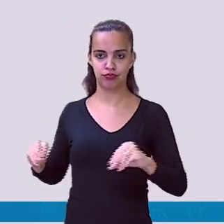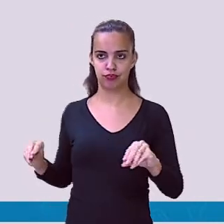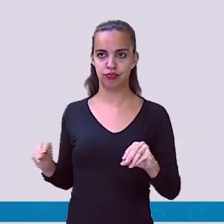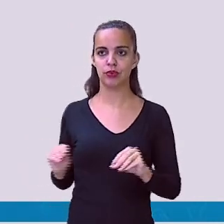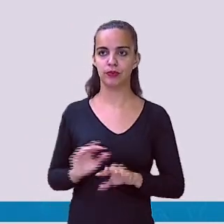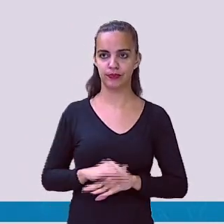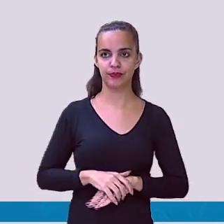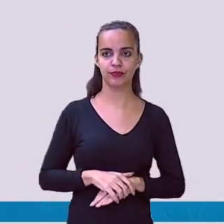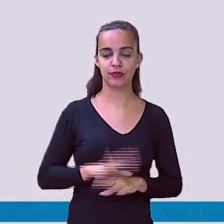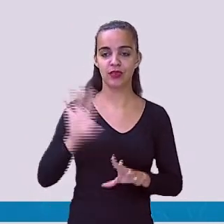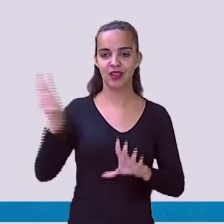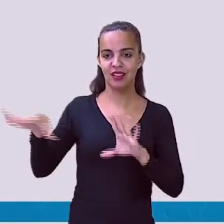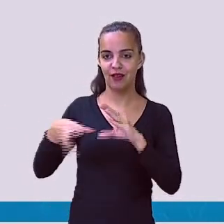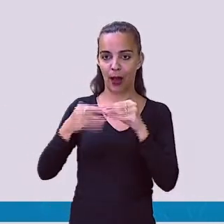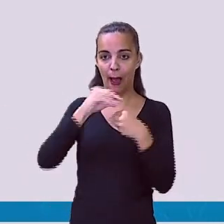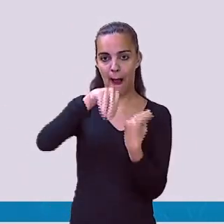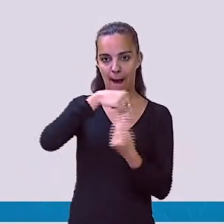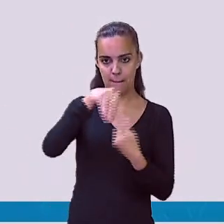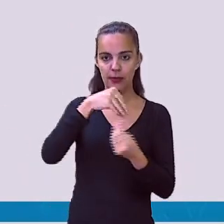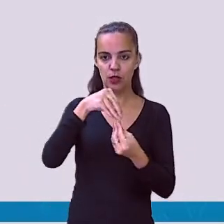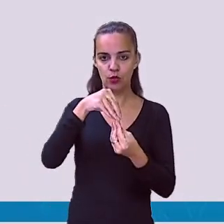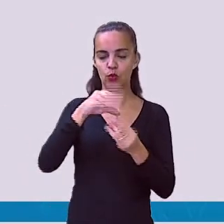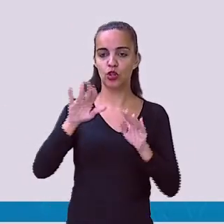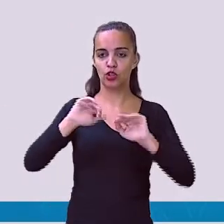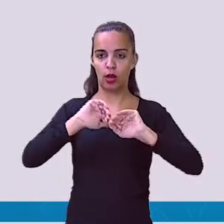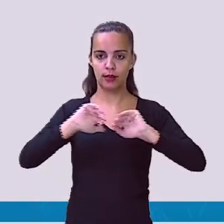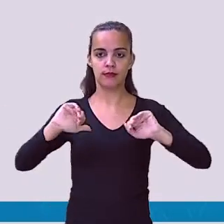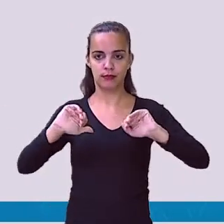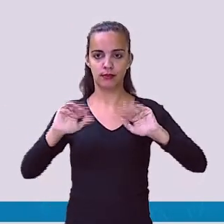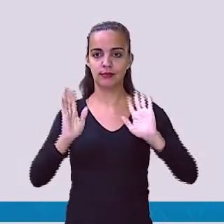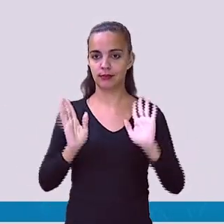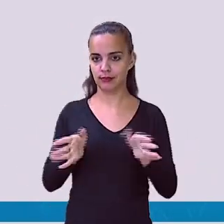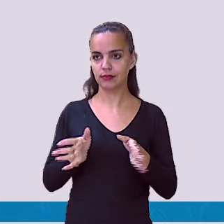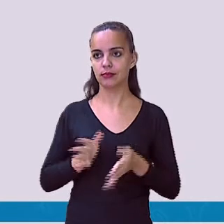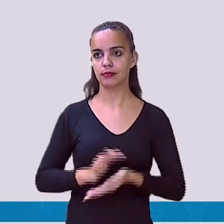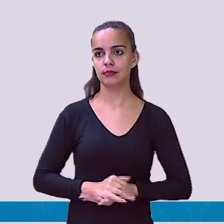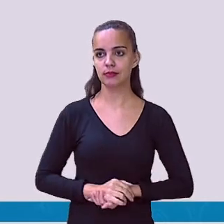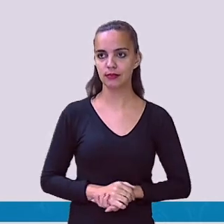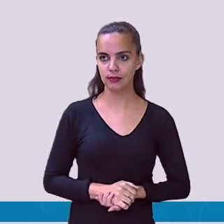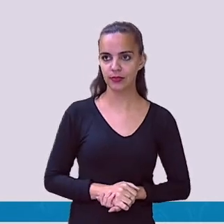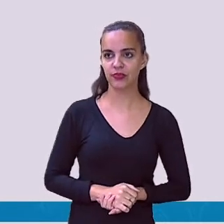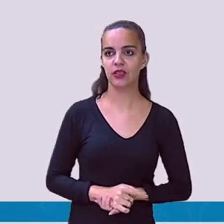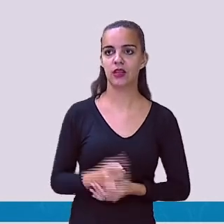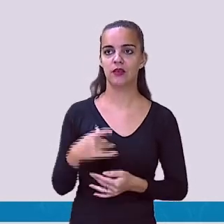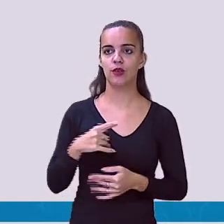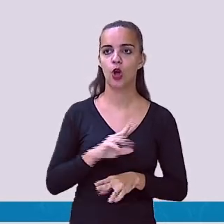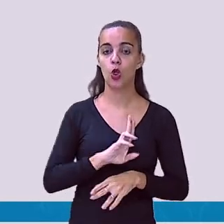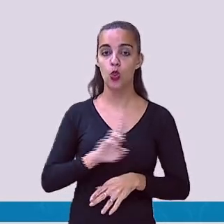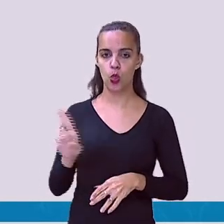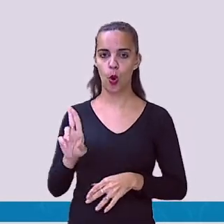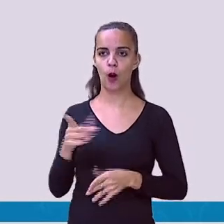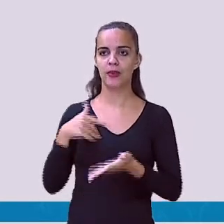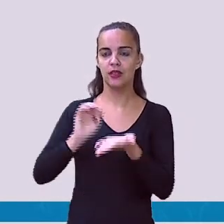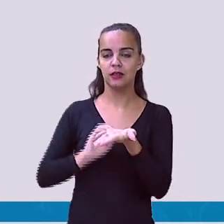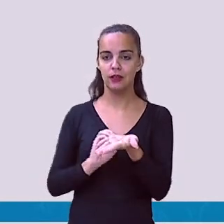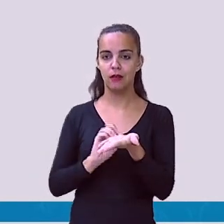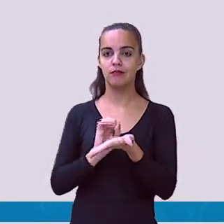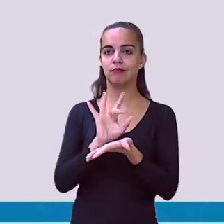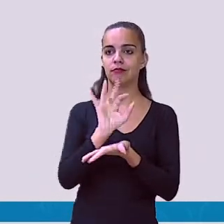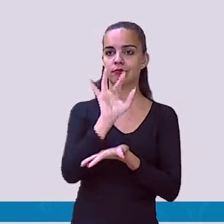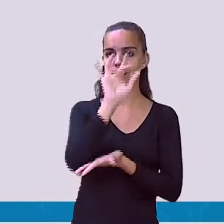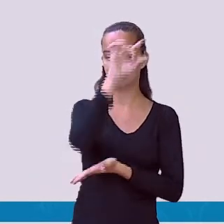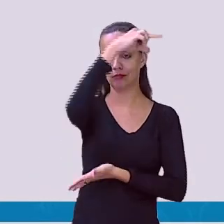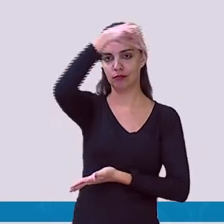como um componente da mistura inicial. Então, esse processo é chamado de